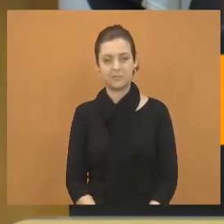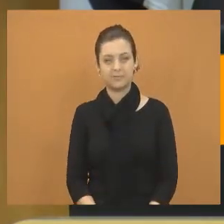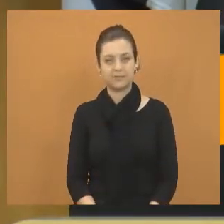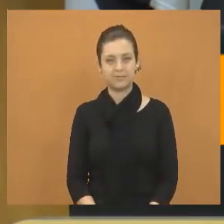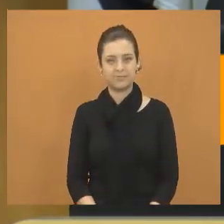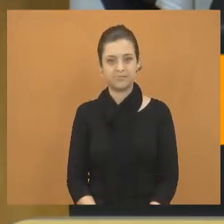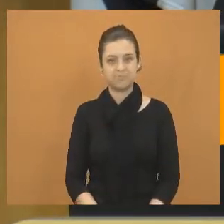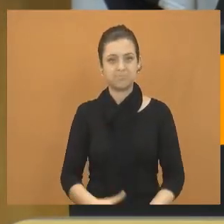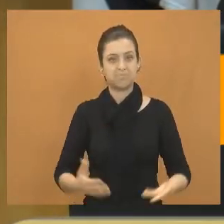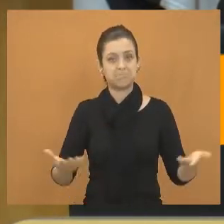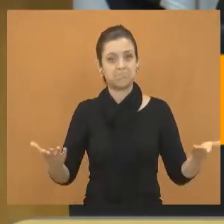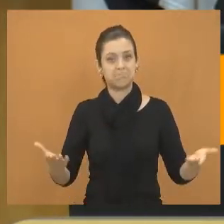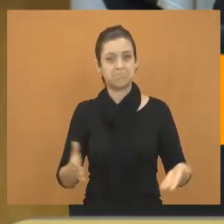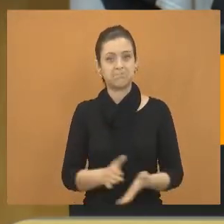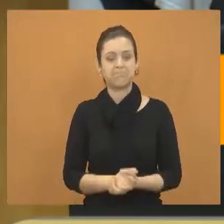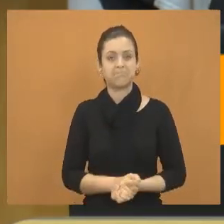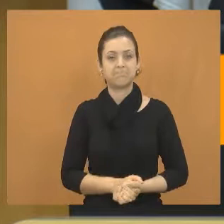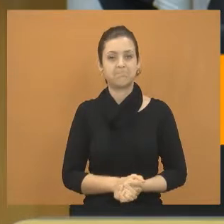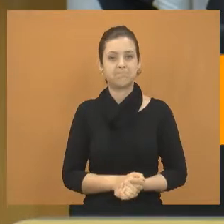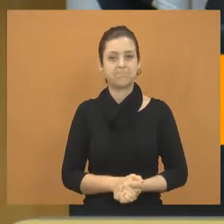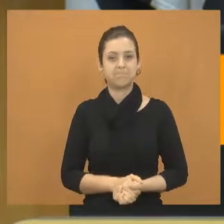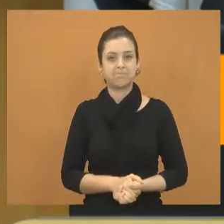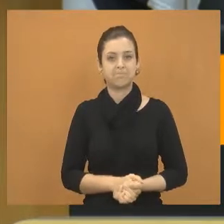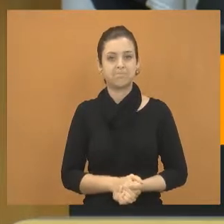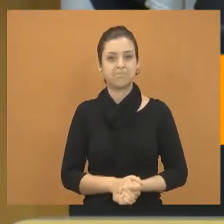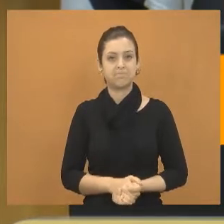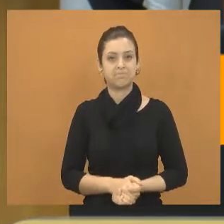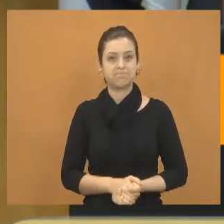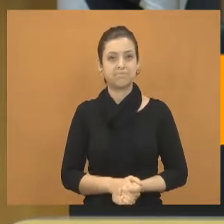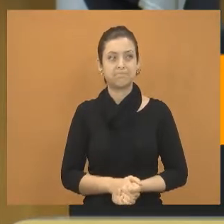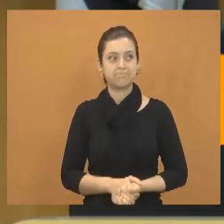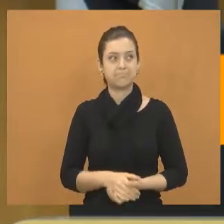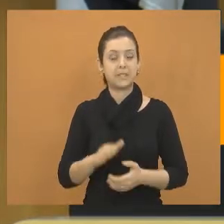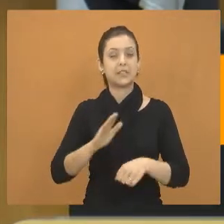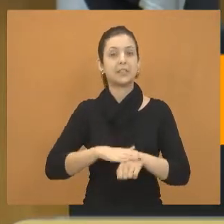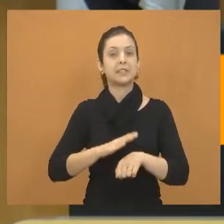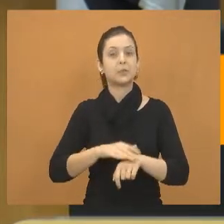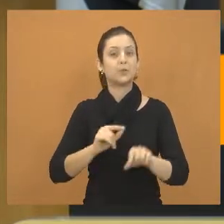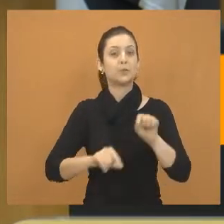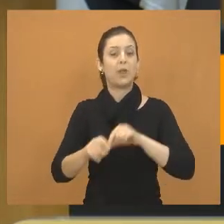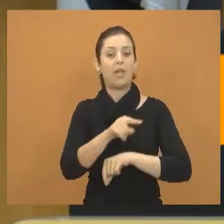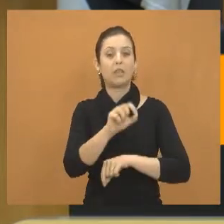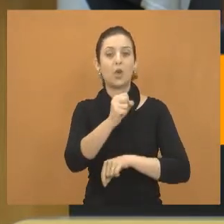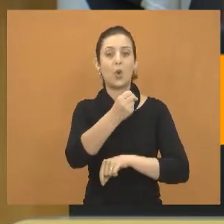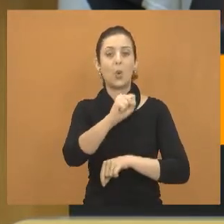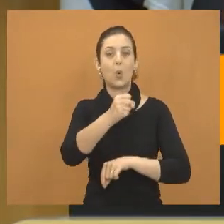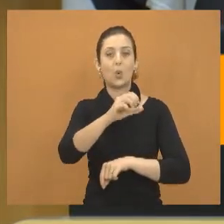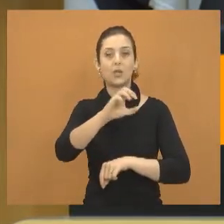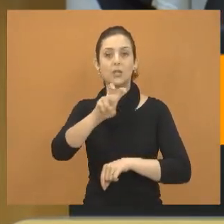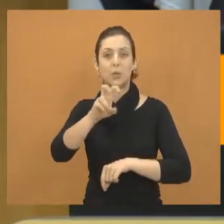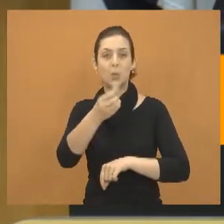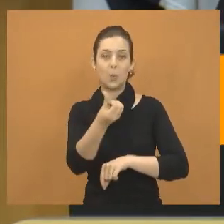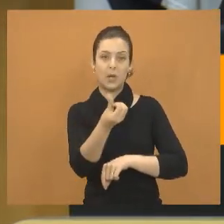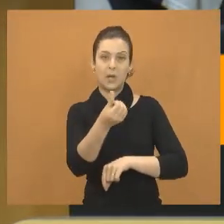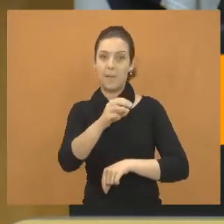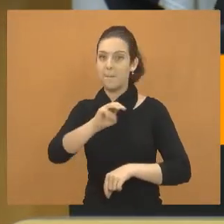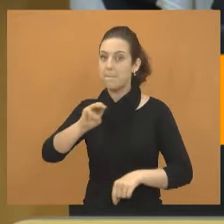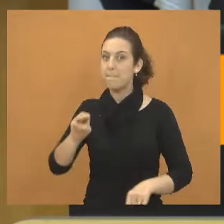Então, o que que vão fazer com esses 856